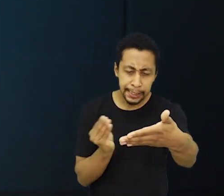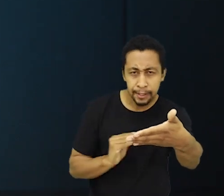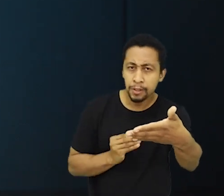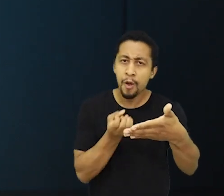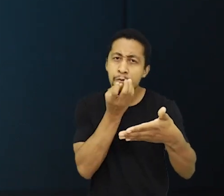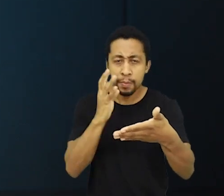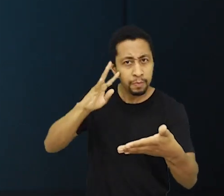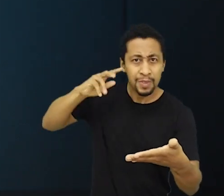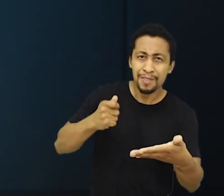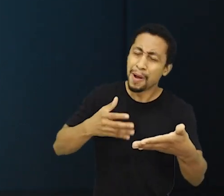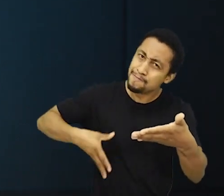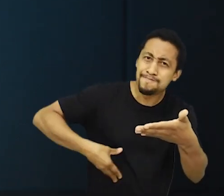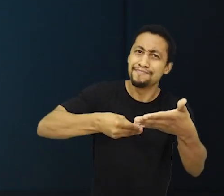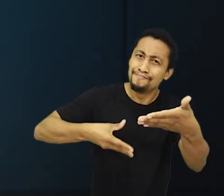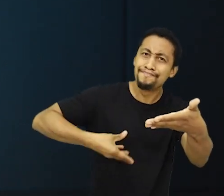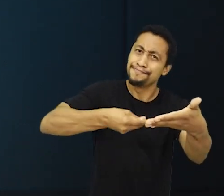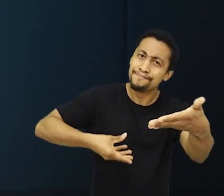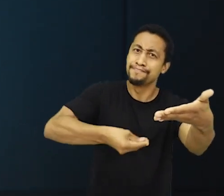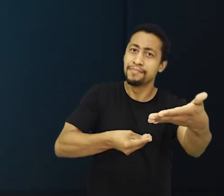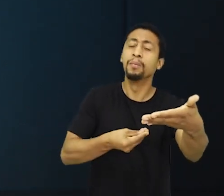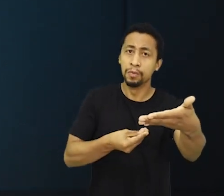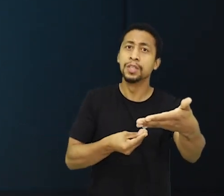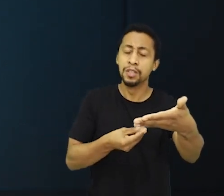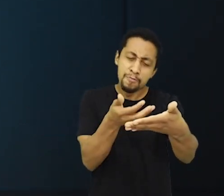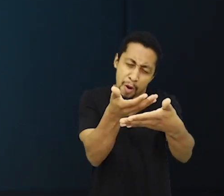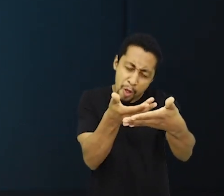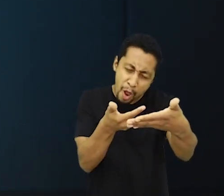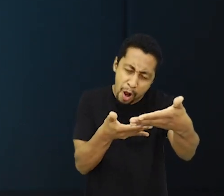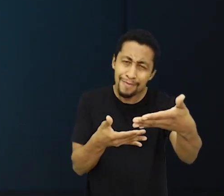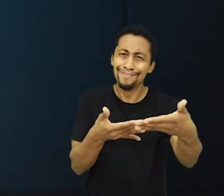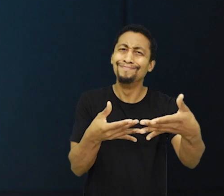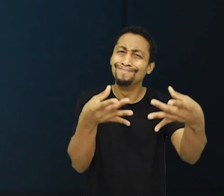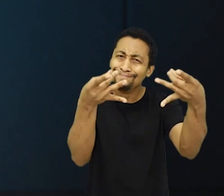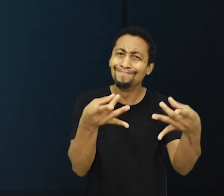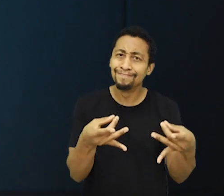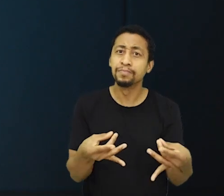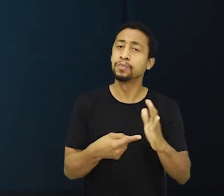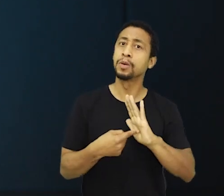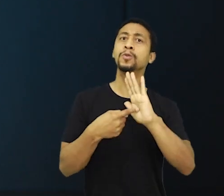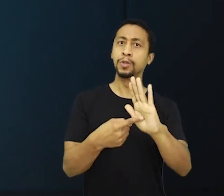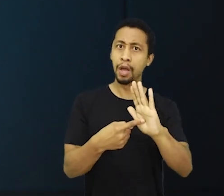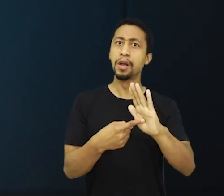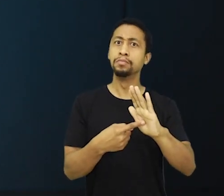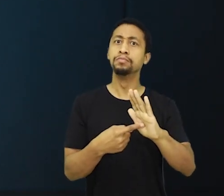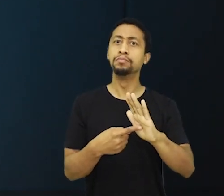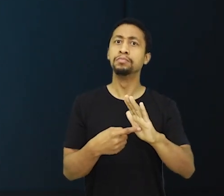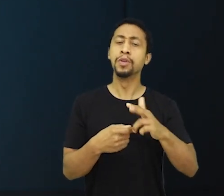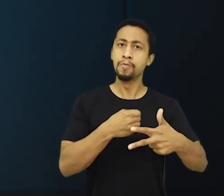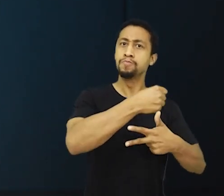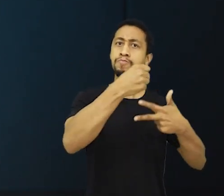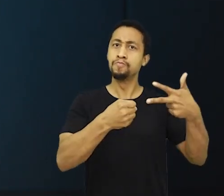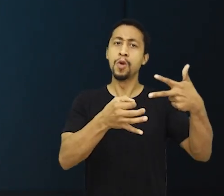conceitual que significasse aquilo que o Poder Judiciário precisava fazer naquele